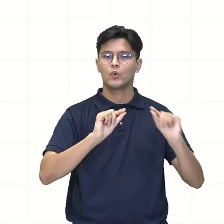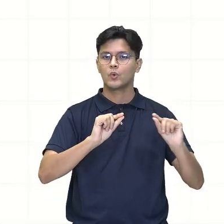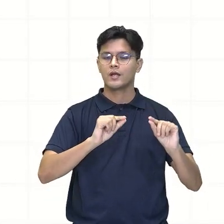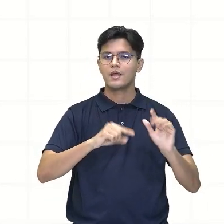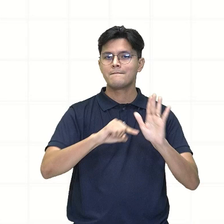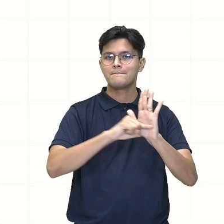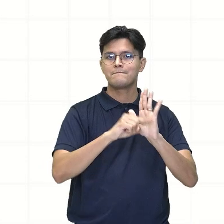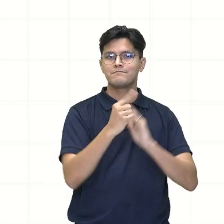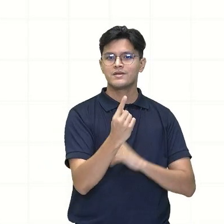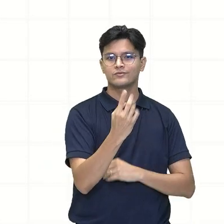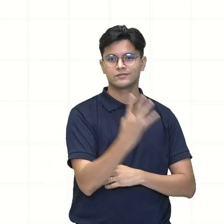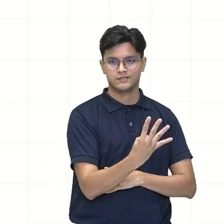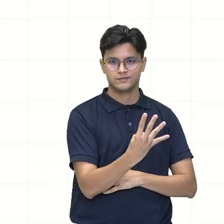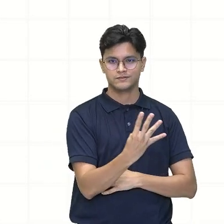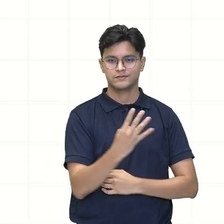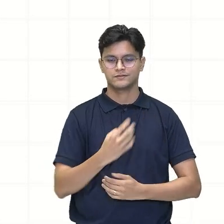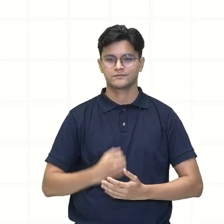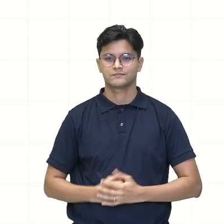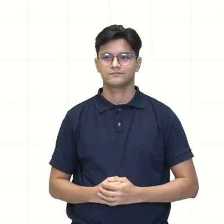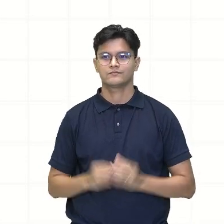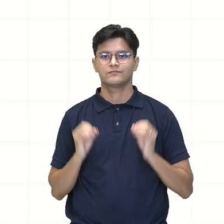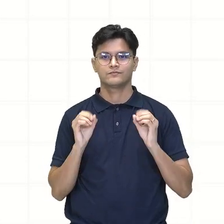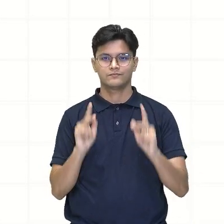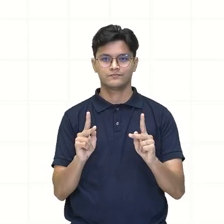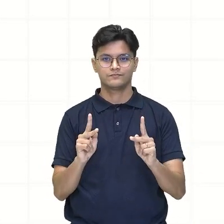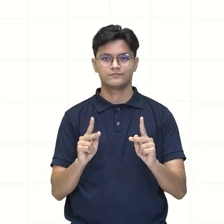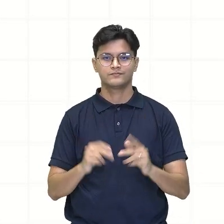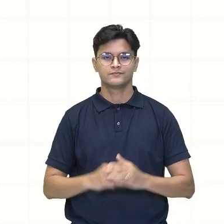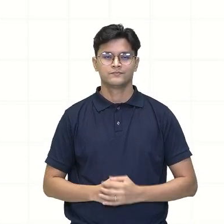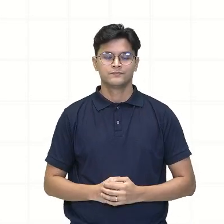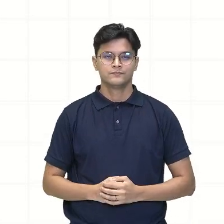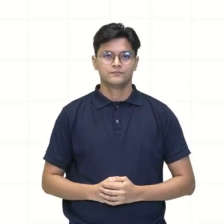menos 14, ok?